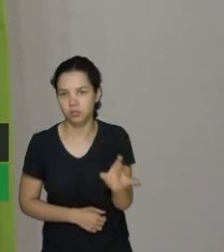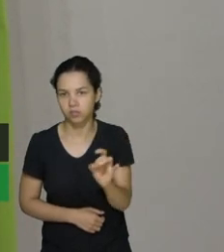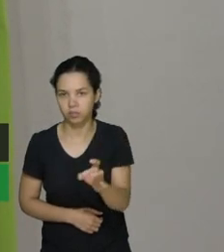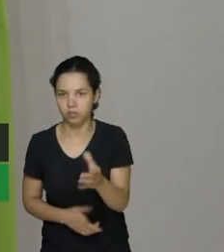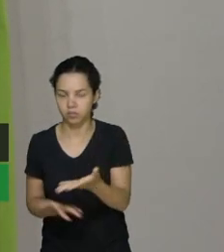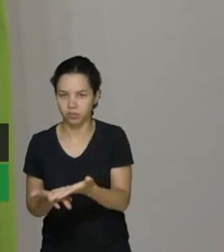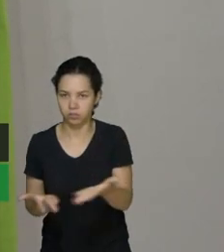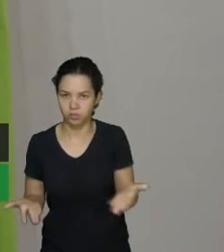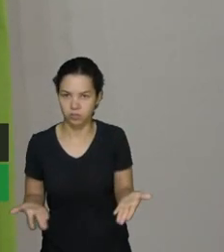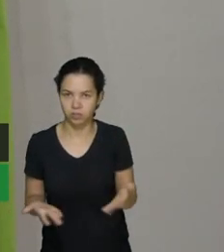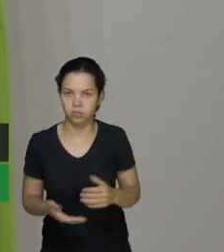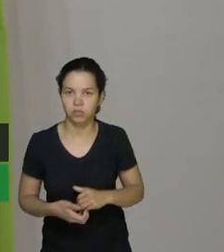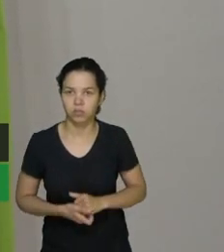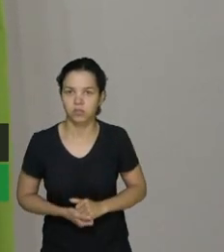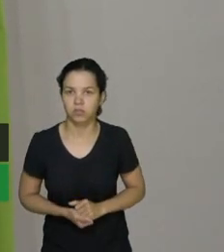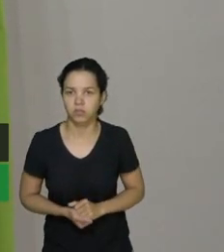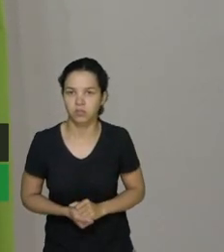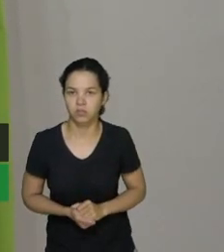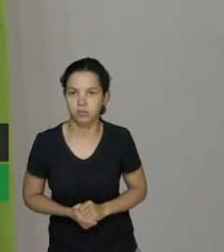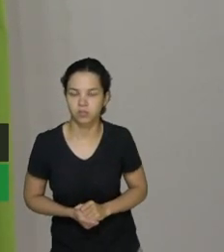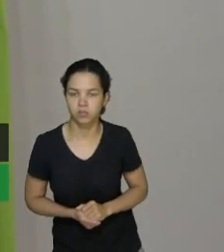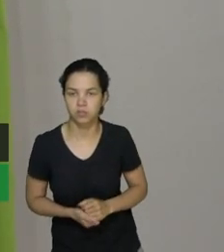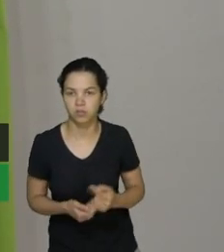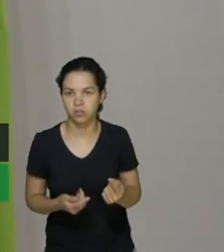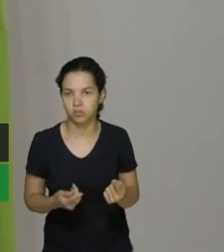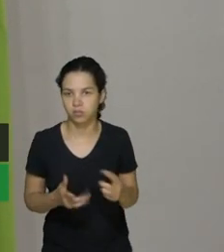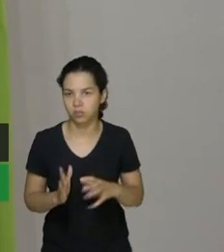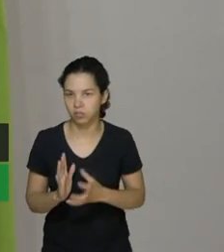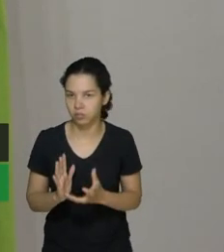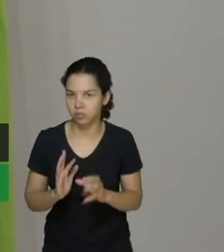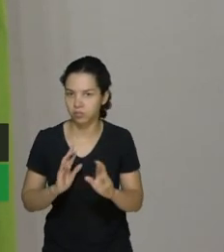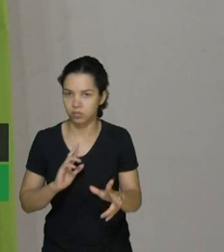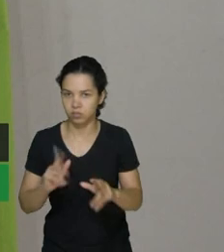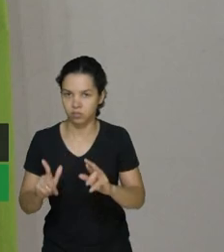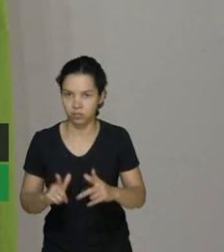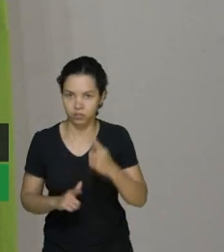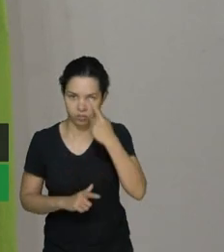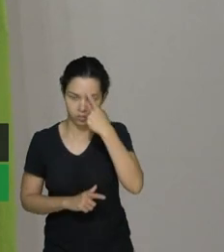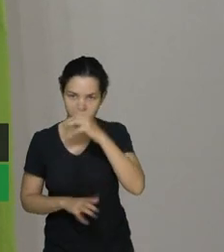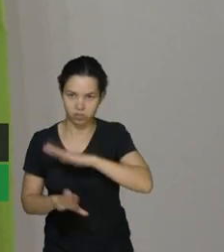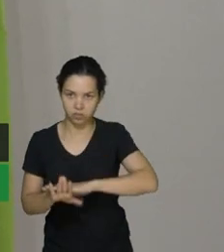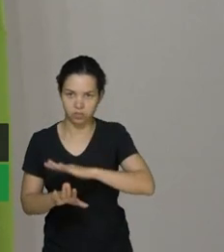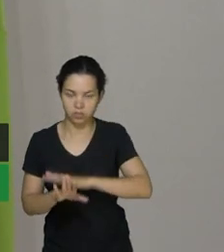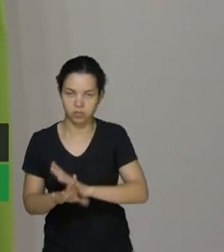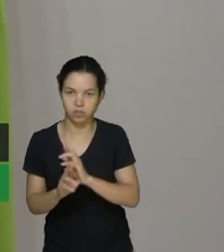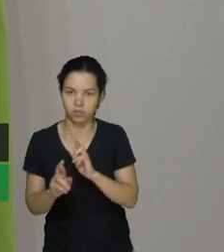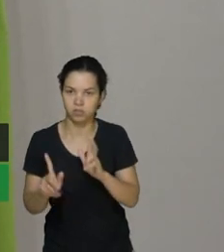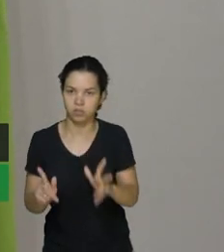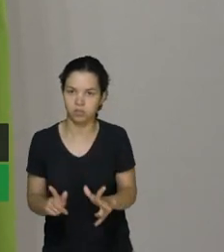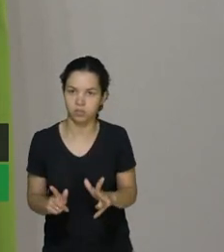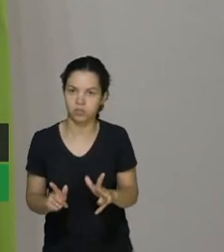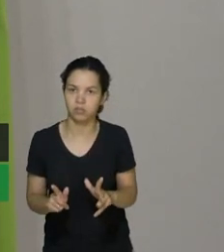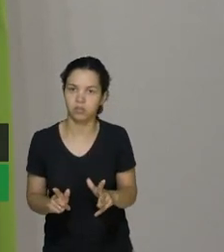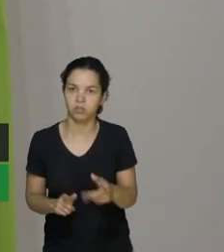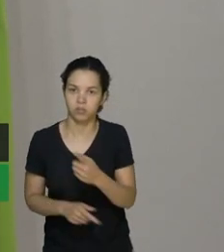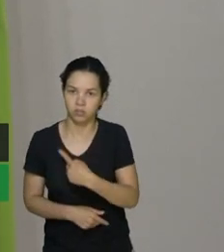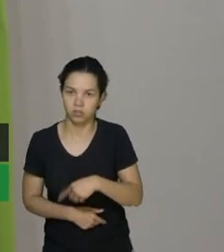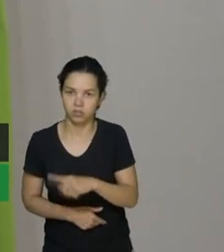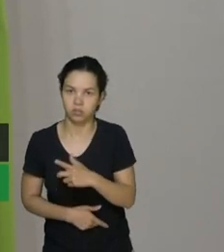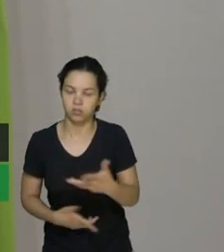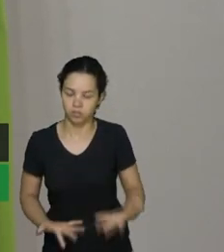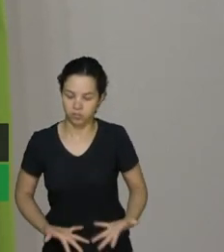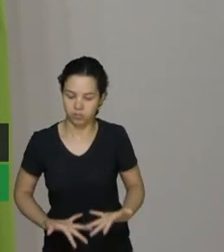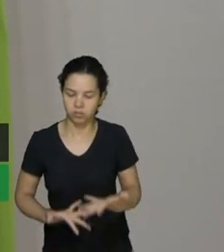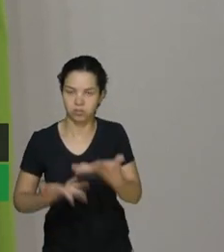vocês, com partidos diferentes, ideologias diferentes, e é isso mesmo que faz a gente crescer, que faz